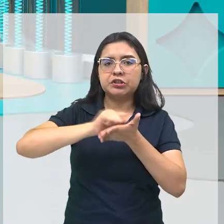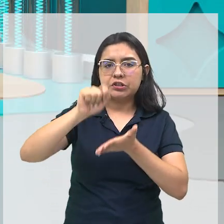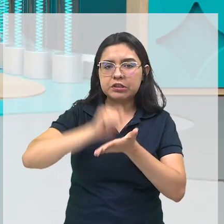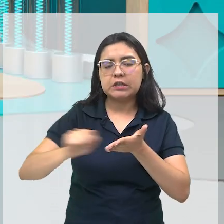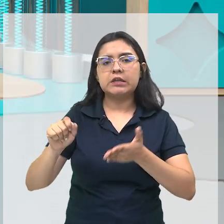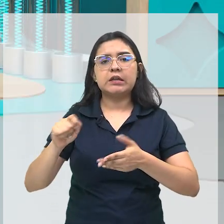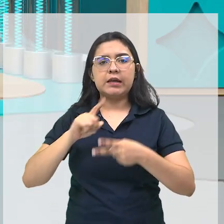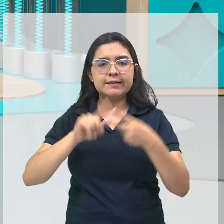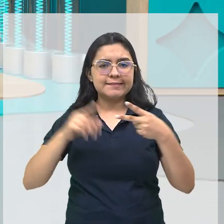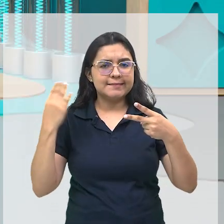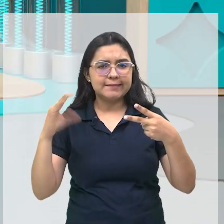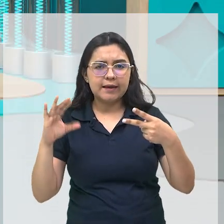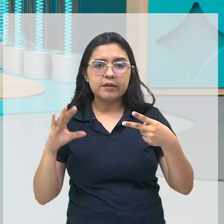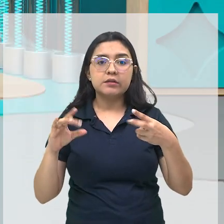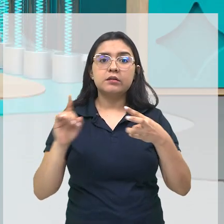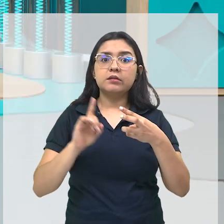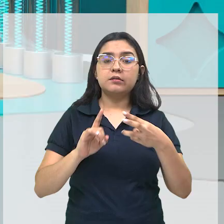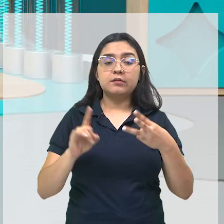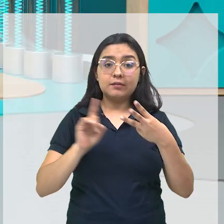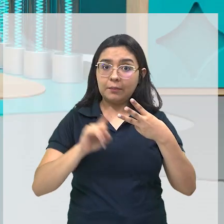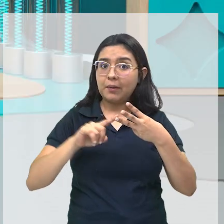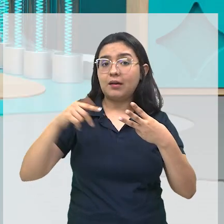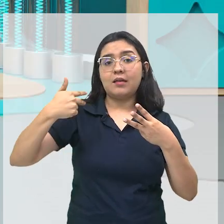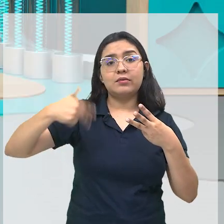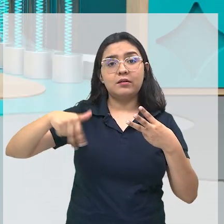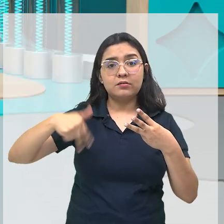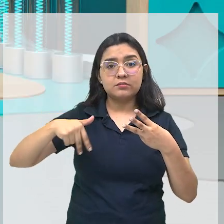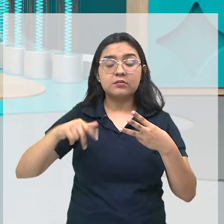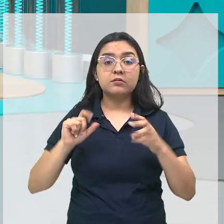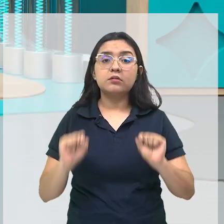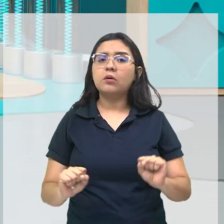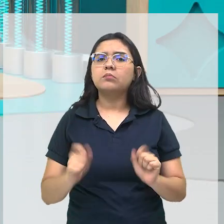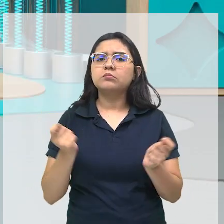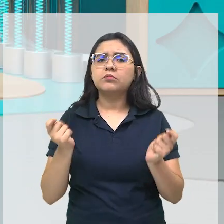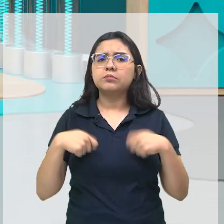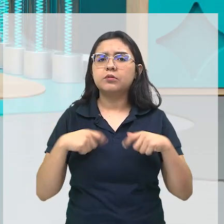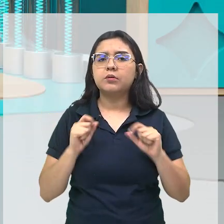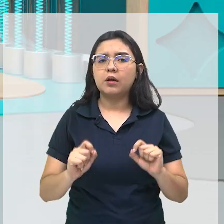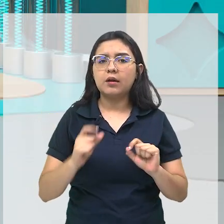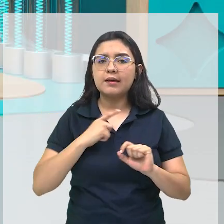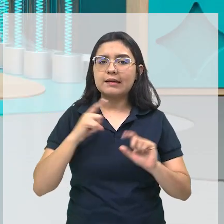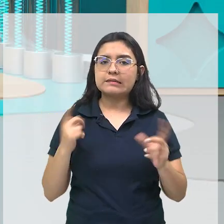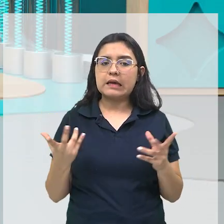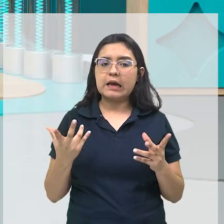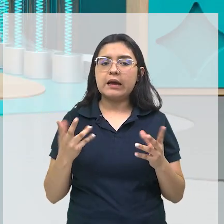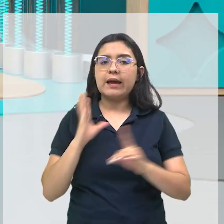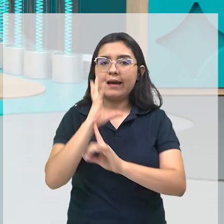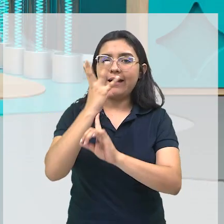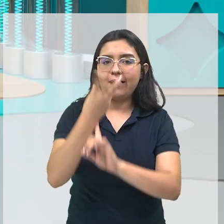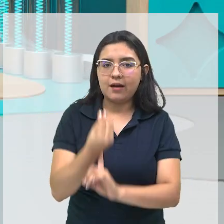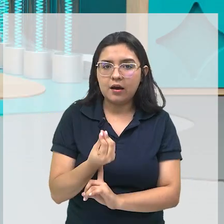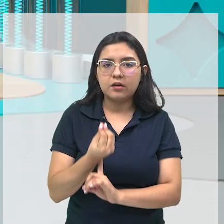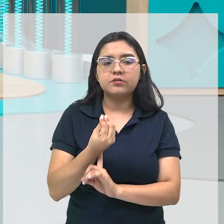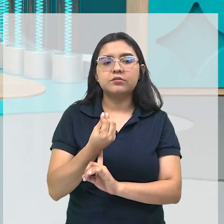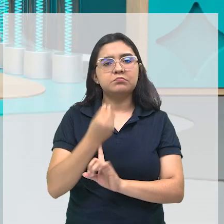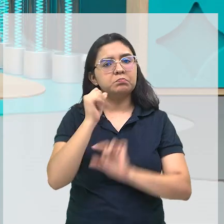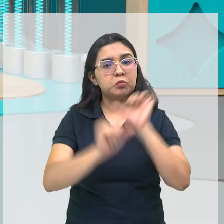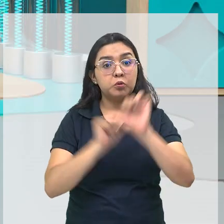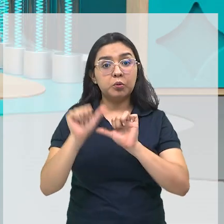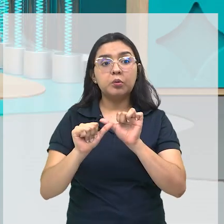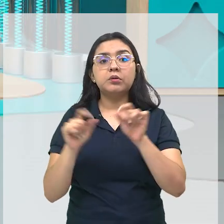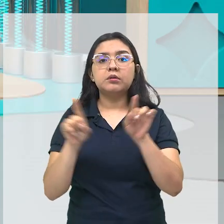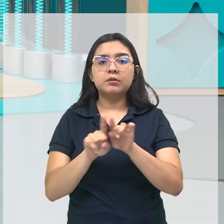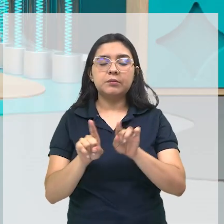a ciência e também mexeu com a dança, tornando essa arte mais refinada e um pouco